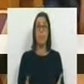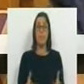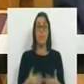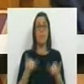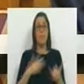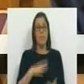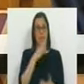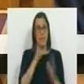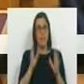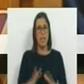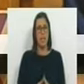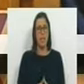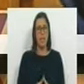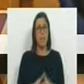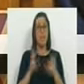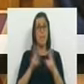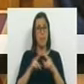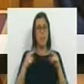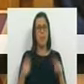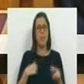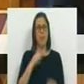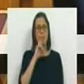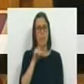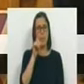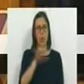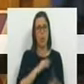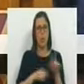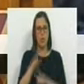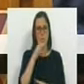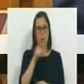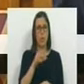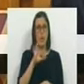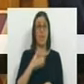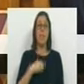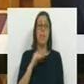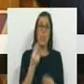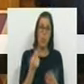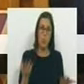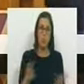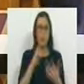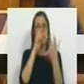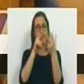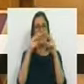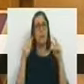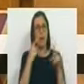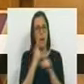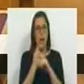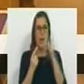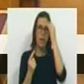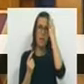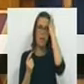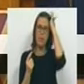Depois queria dizer o seguinte, nas autarquias, queria perguntar o seguinte ao Sr. Deputado da CDU, se nas autarquias